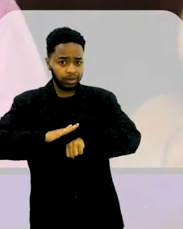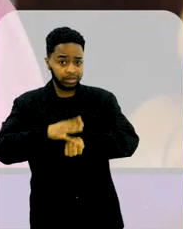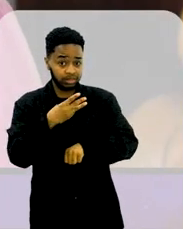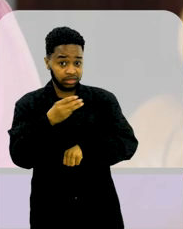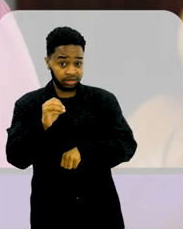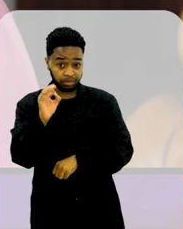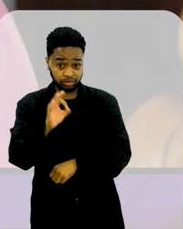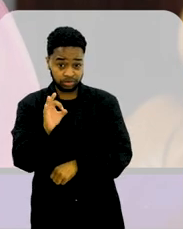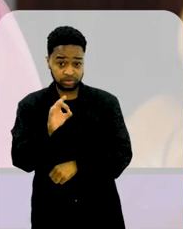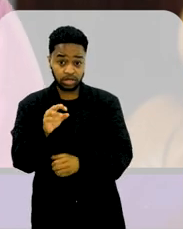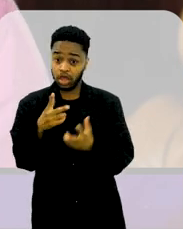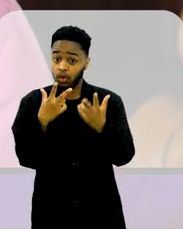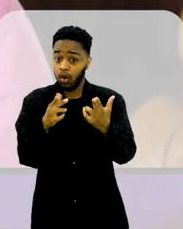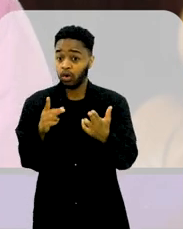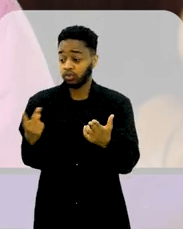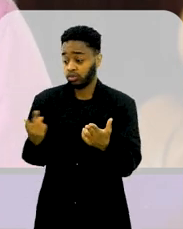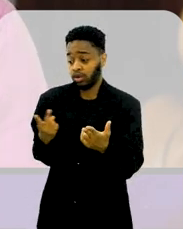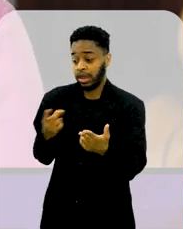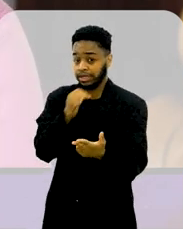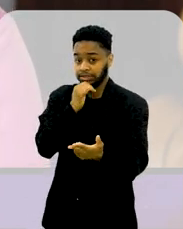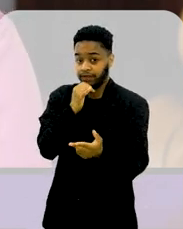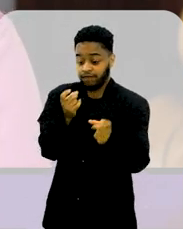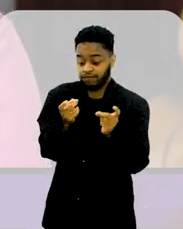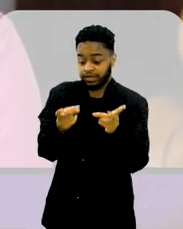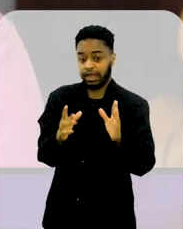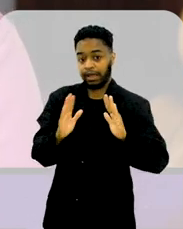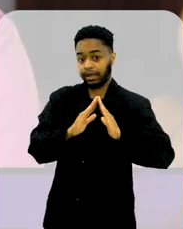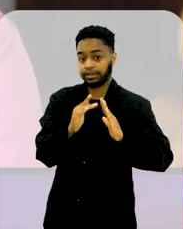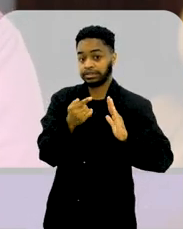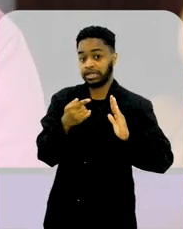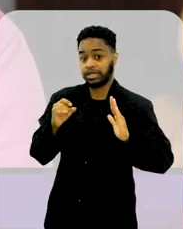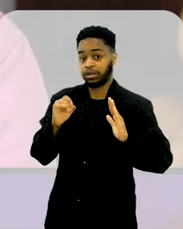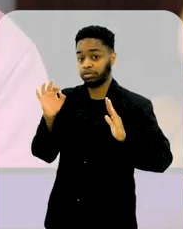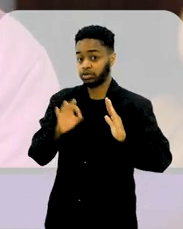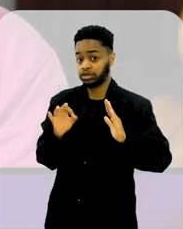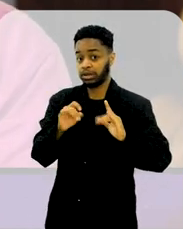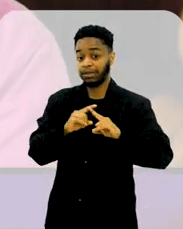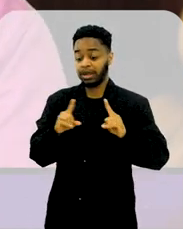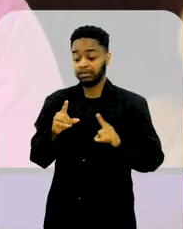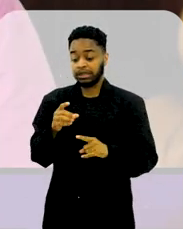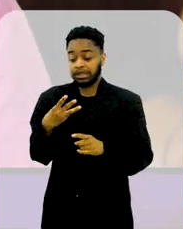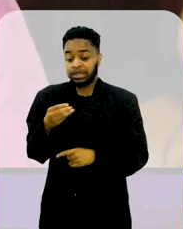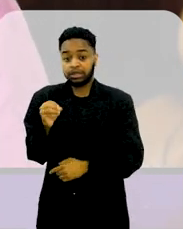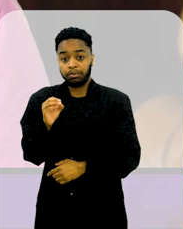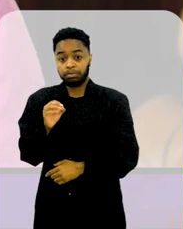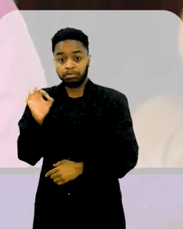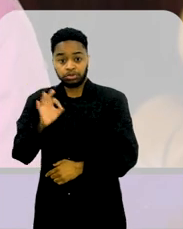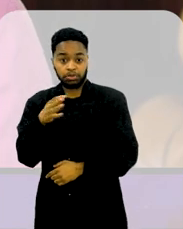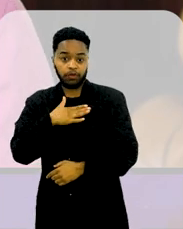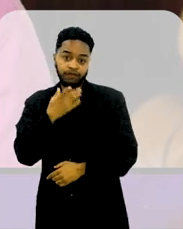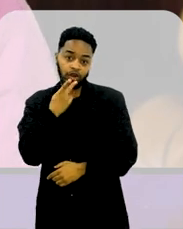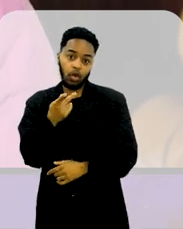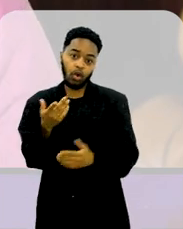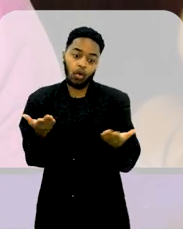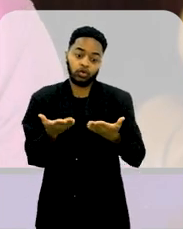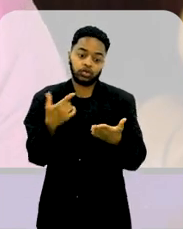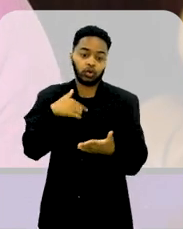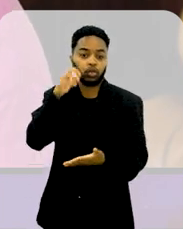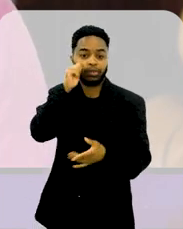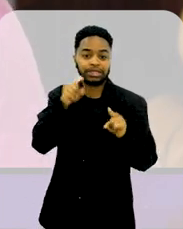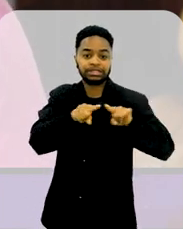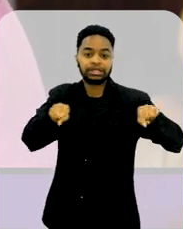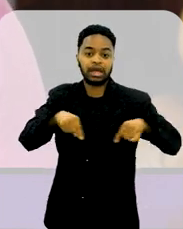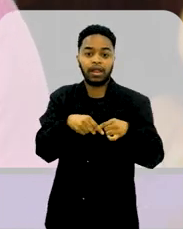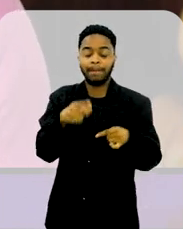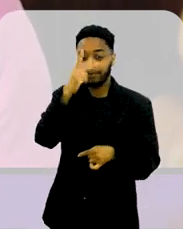a mesma coisa que você ou eu vendermos a nossa casa 70% para alguém ficarmos com 30 e um dia a gente fala assim olha